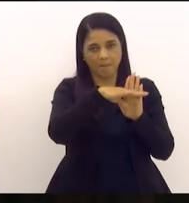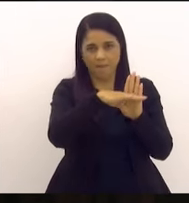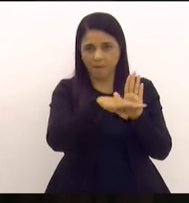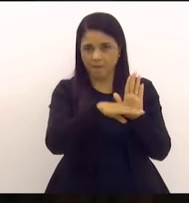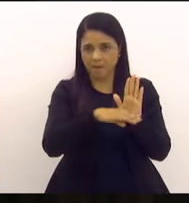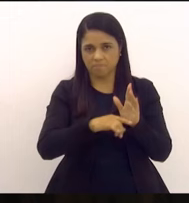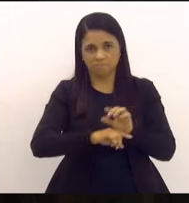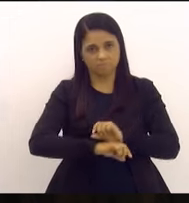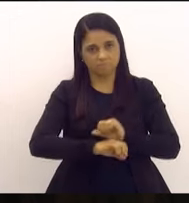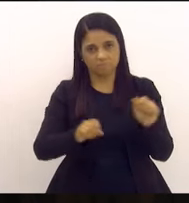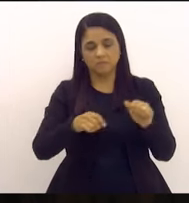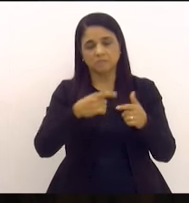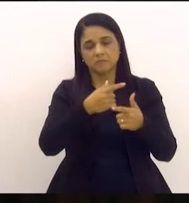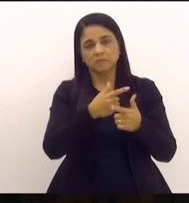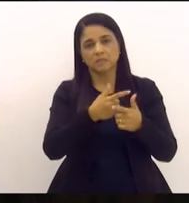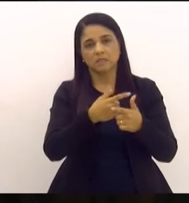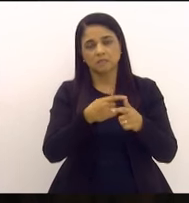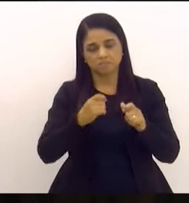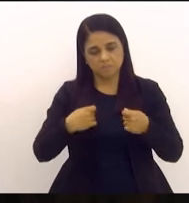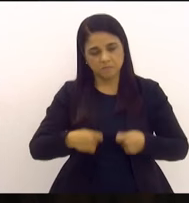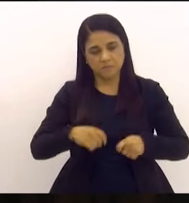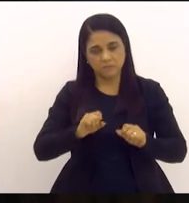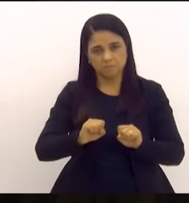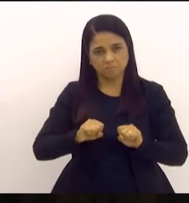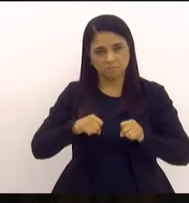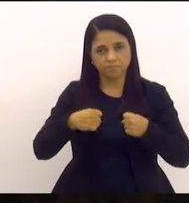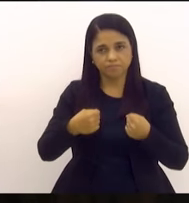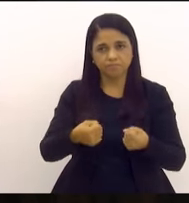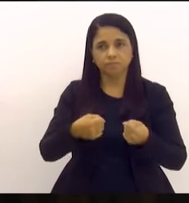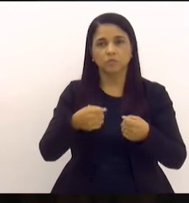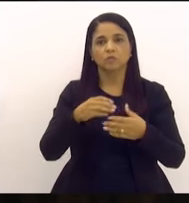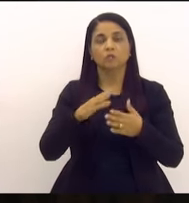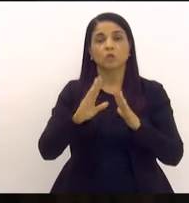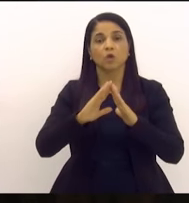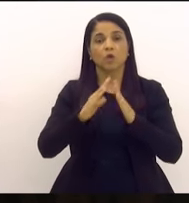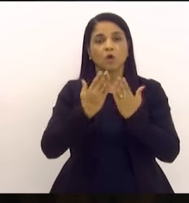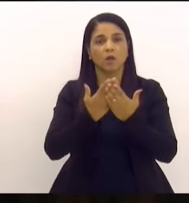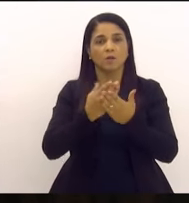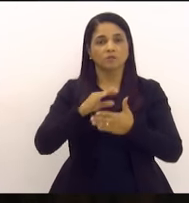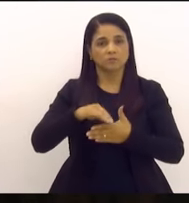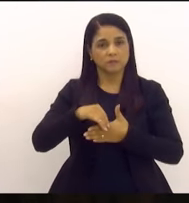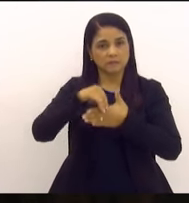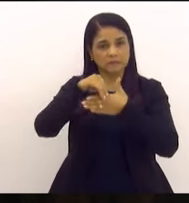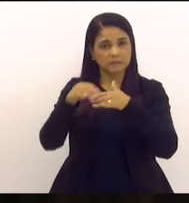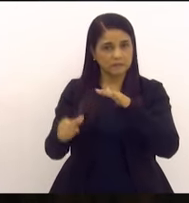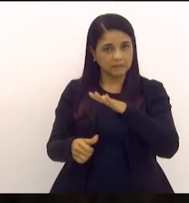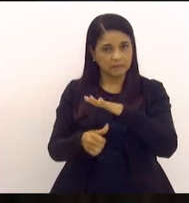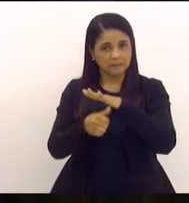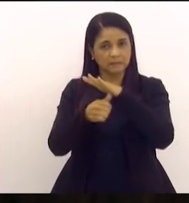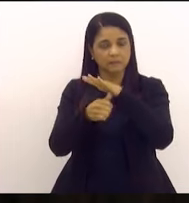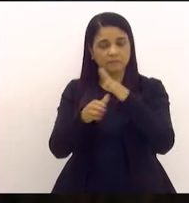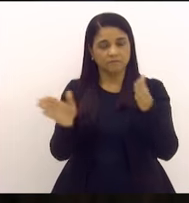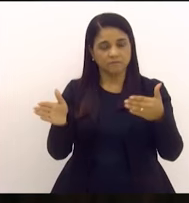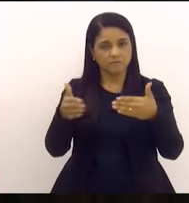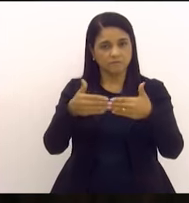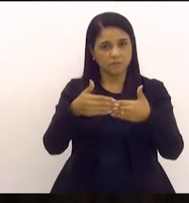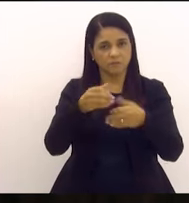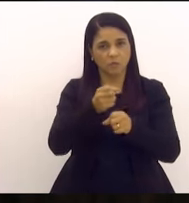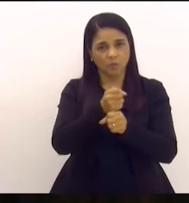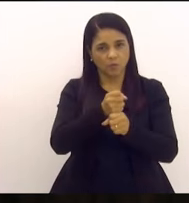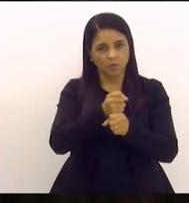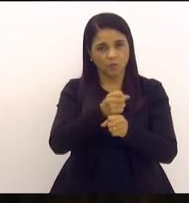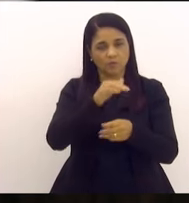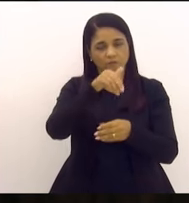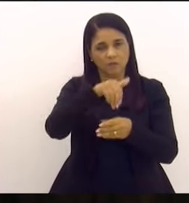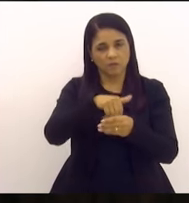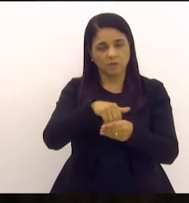extensa e a gente tem que fazer esses enfrentamentos devido ao que a gente tratou do Colégio de Líderes, para que possamos fechar o ano votando o que resta de vetos e tantas